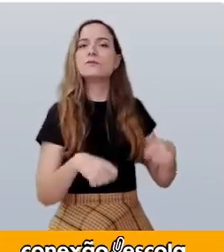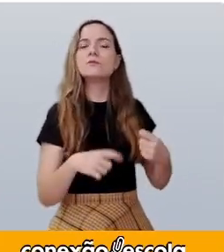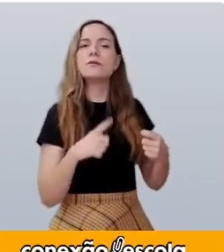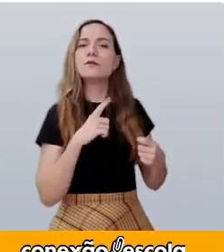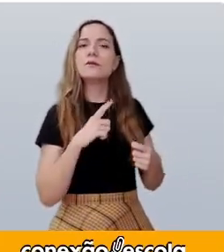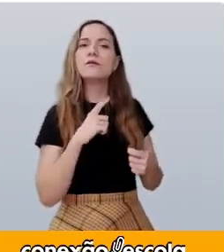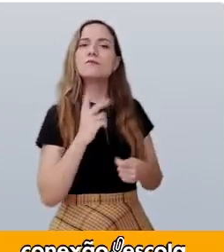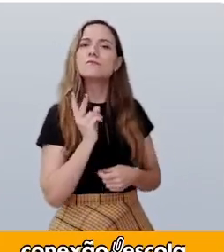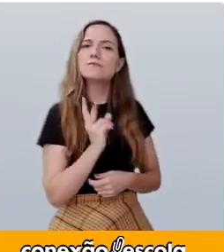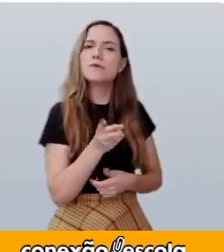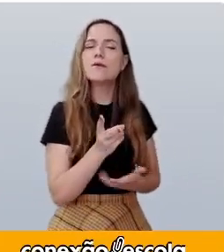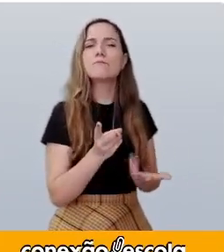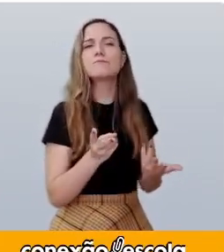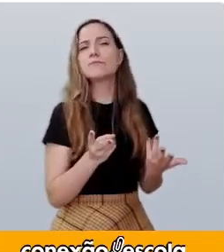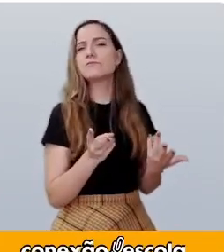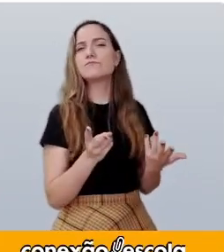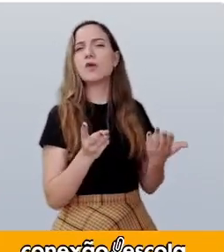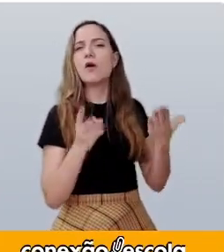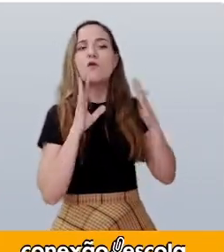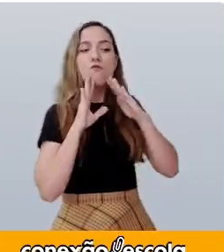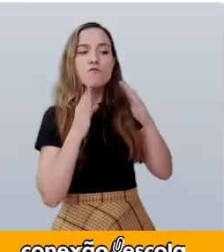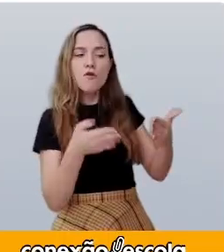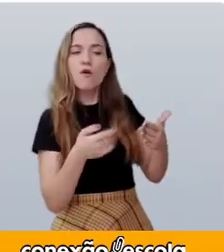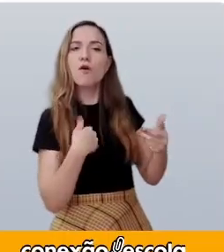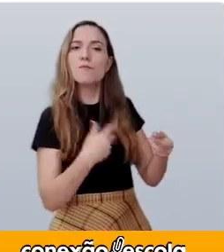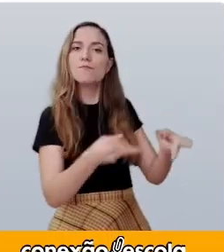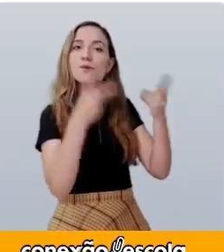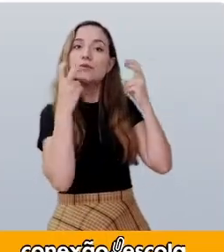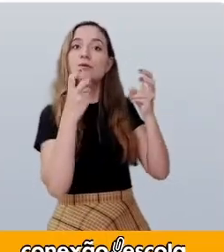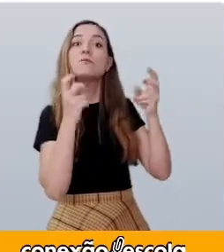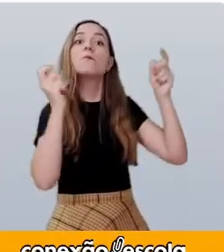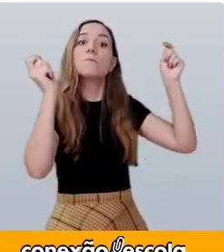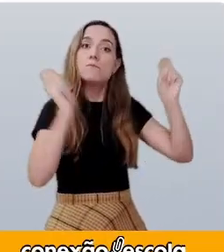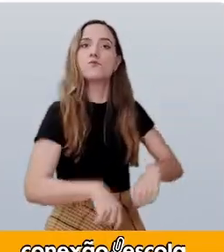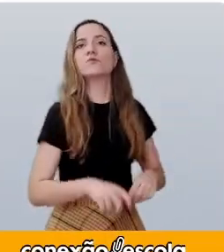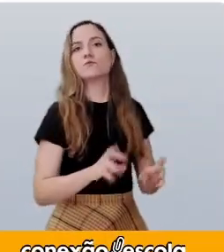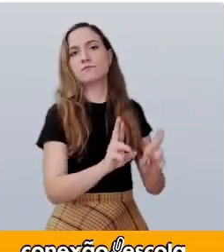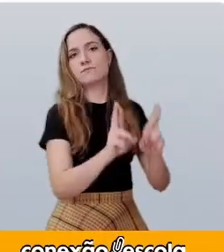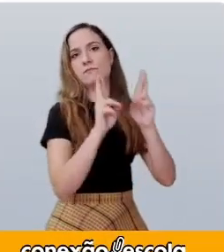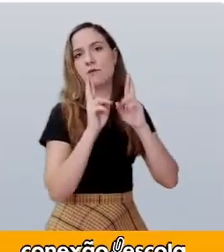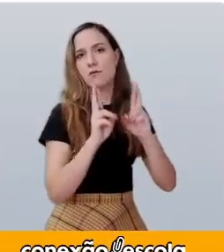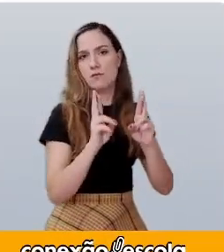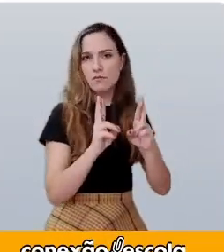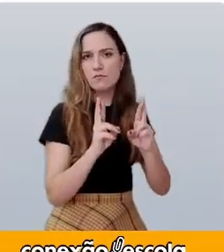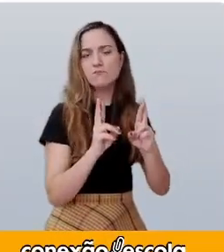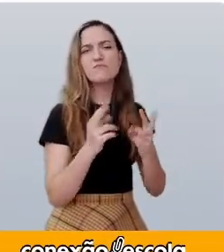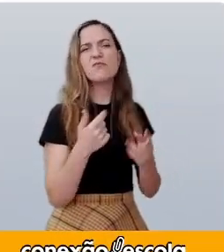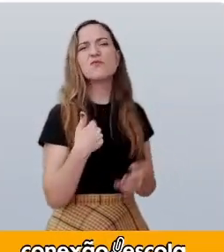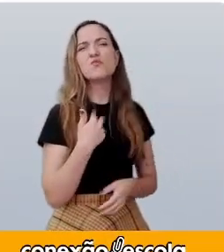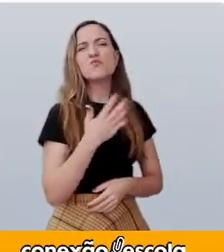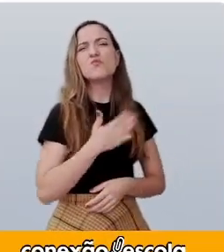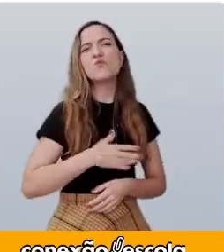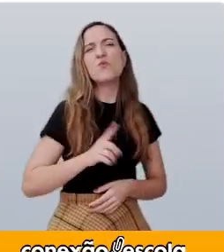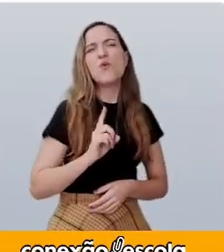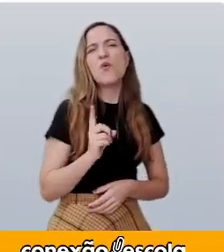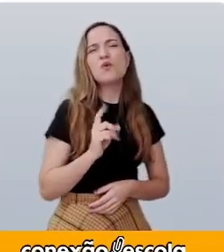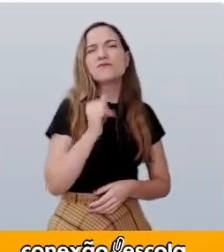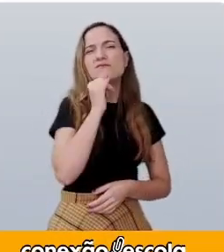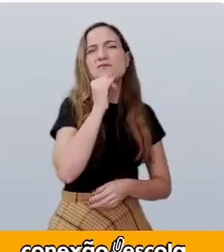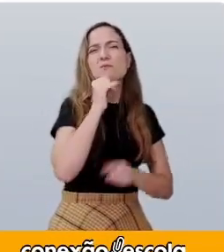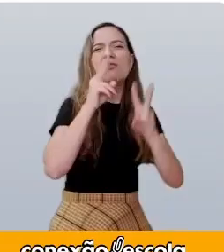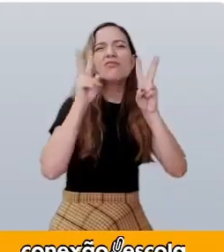objeto da possibilidade da esperança. Eu não gosto de falar de coisas que